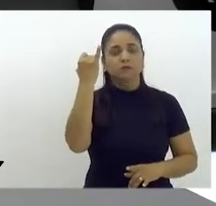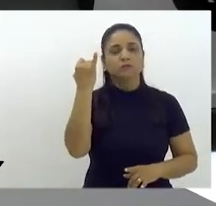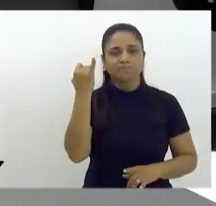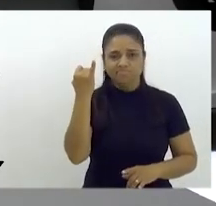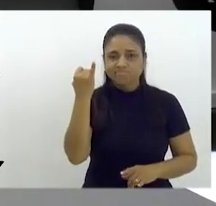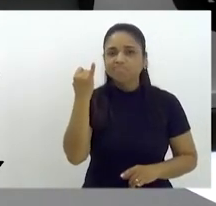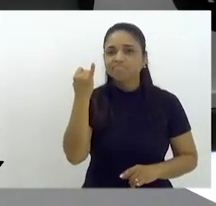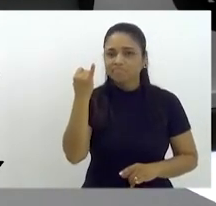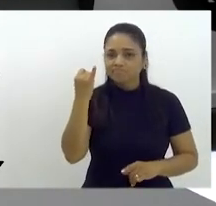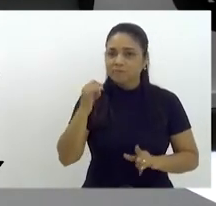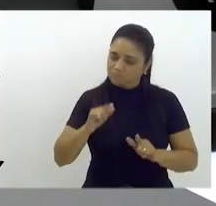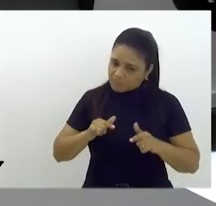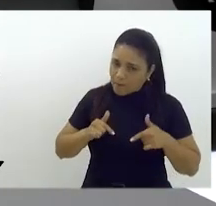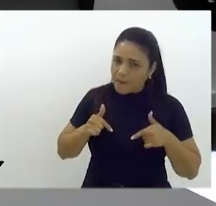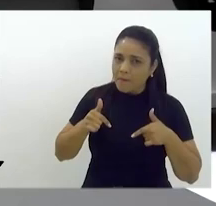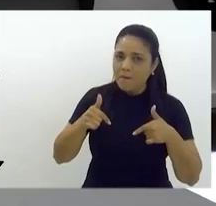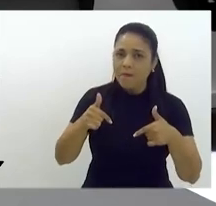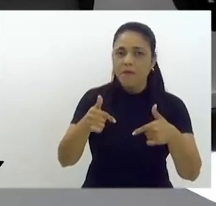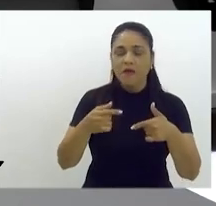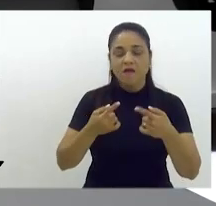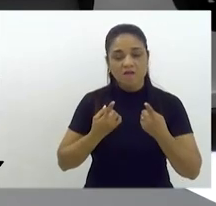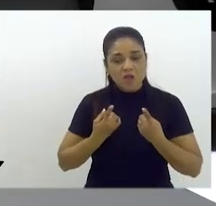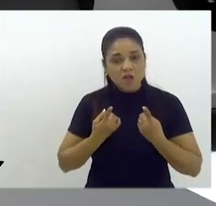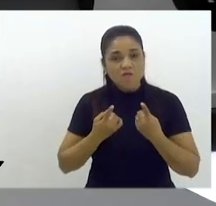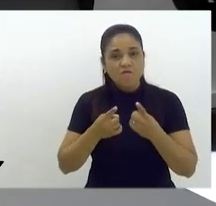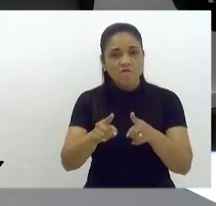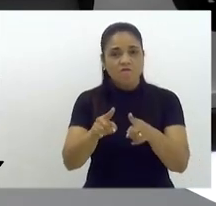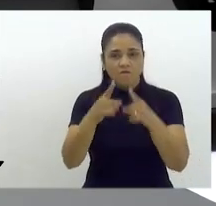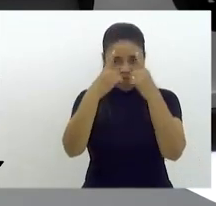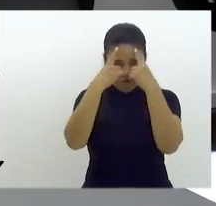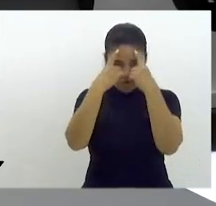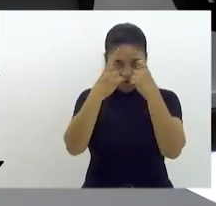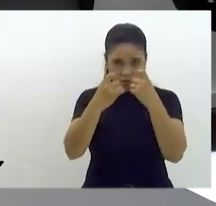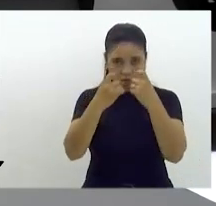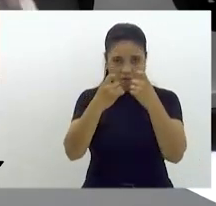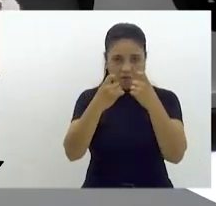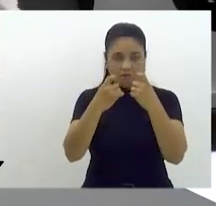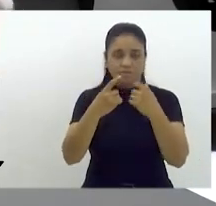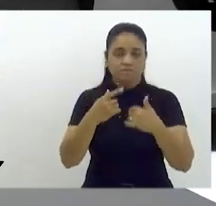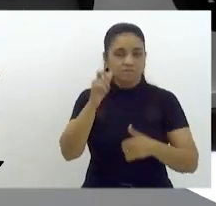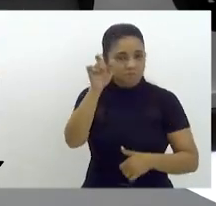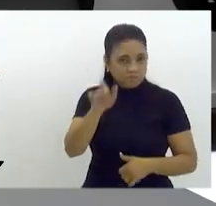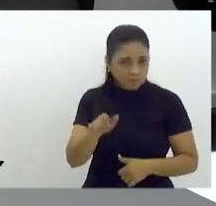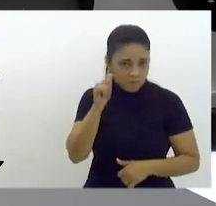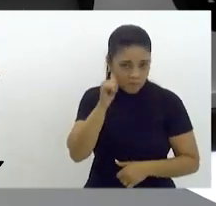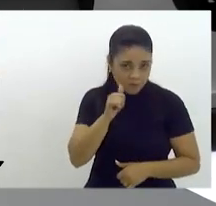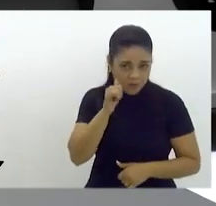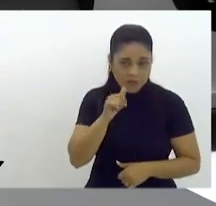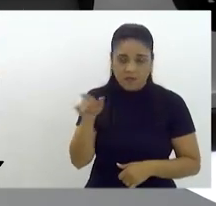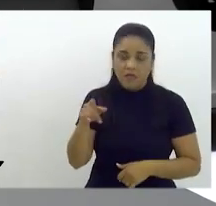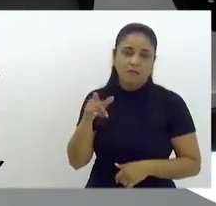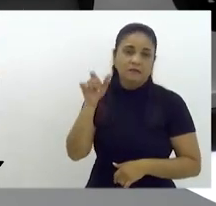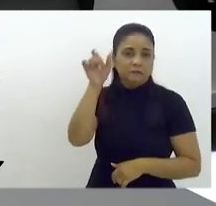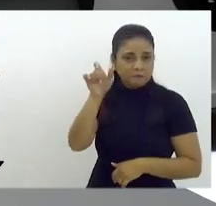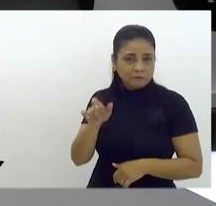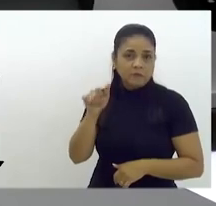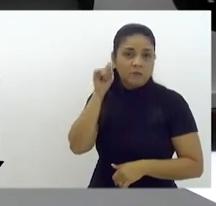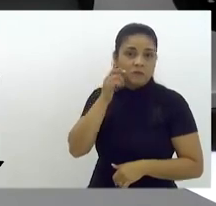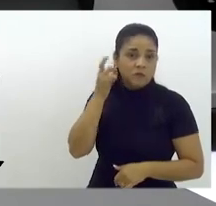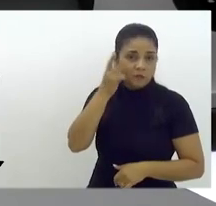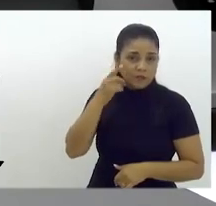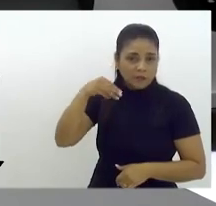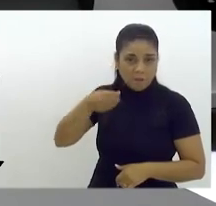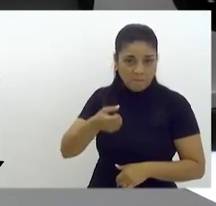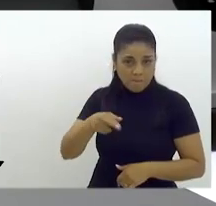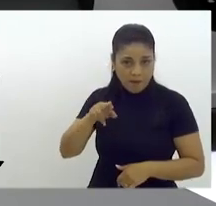públicas no enfrentamento a violência contra mulher é bom que se diga Doutora Marta Rocha também envolvida na